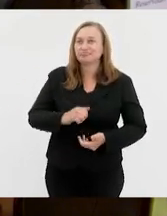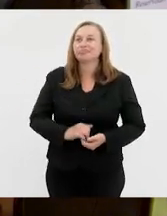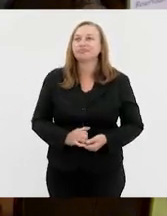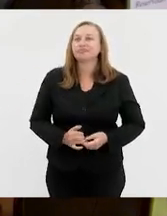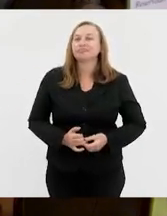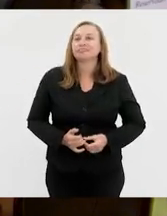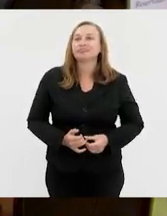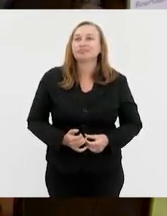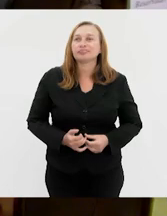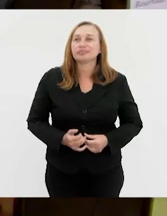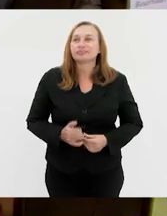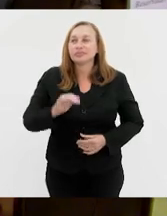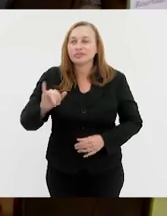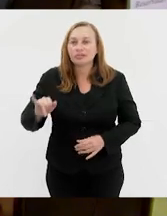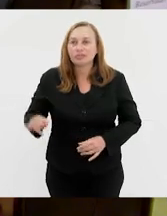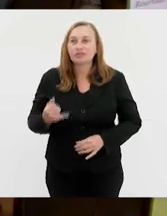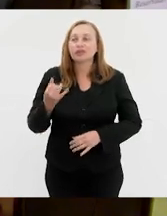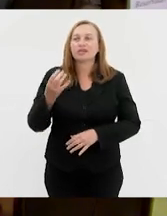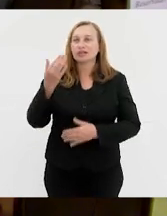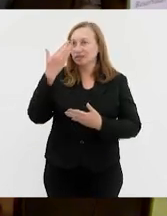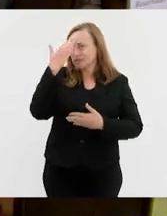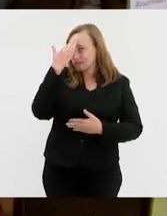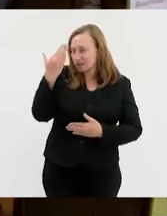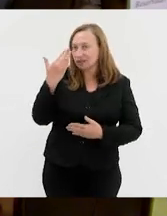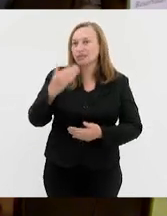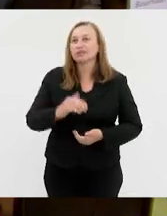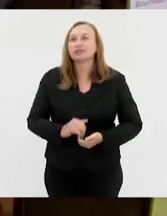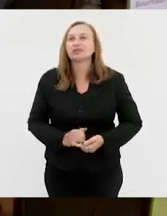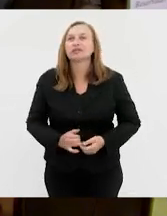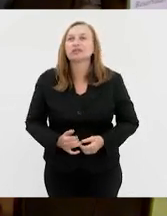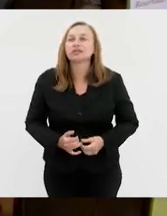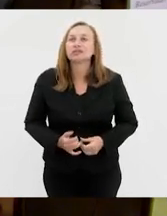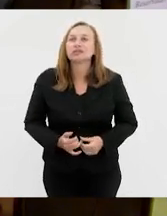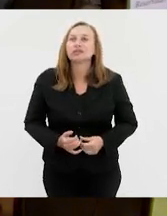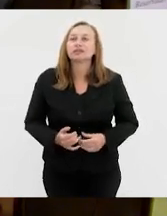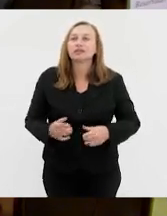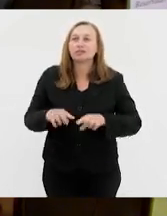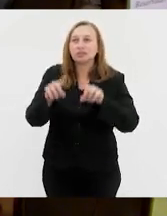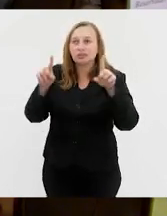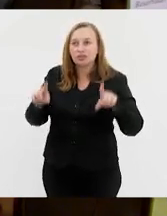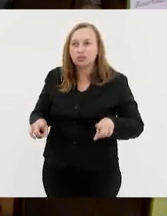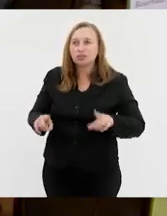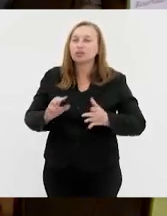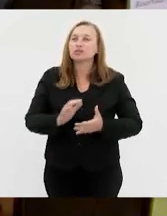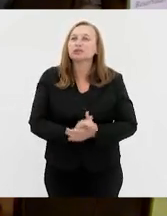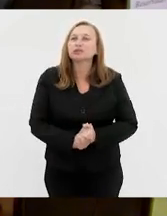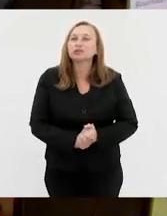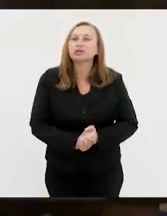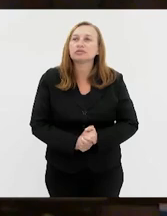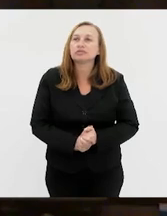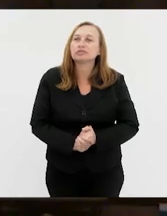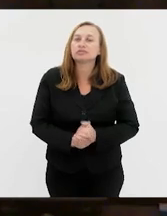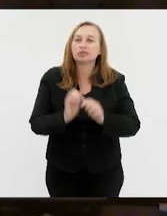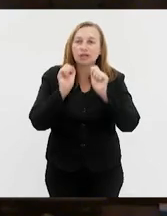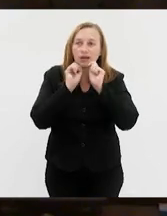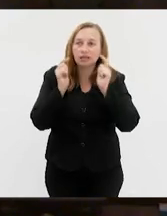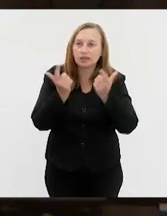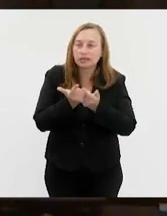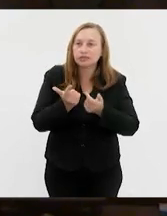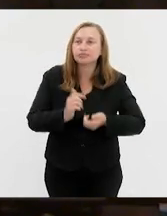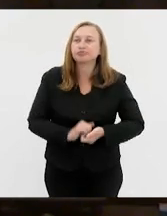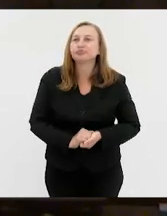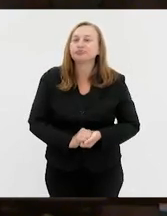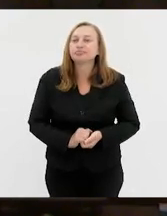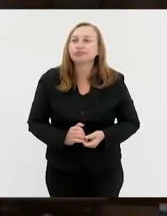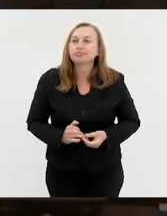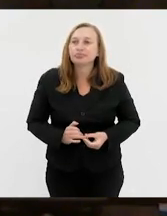Aproveitar e agradecer, né, os servidores que fazem parte da cidade de Mesquita, né,